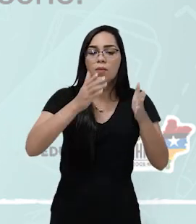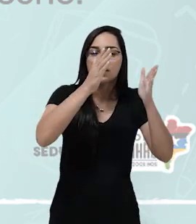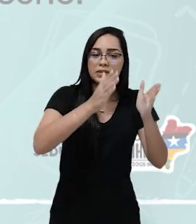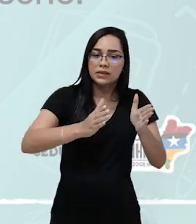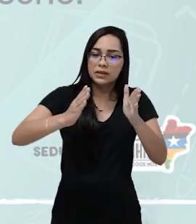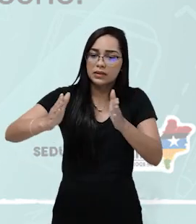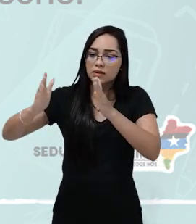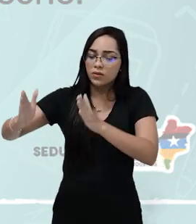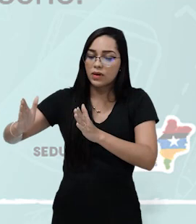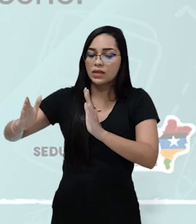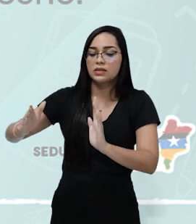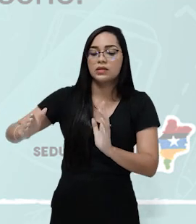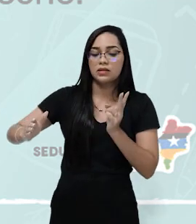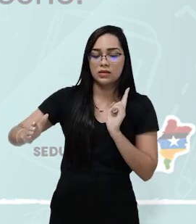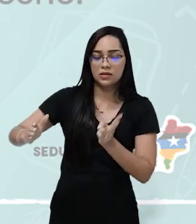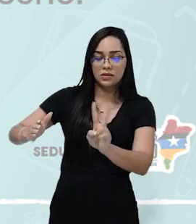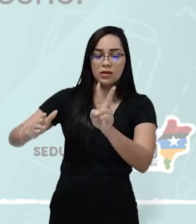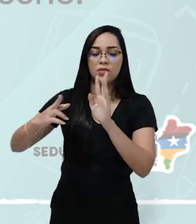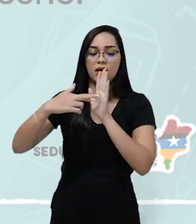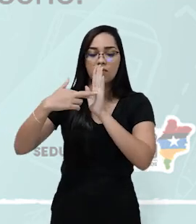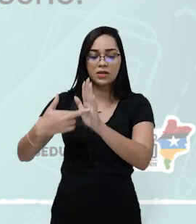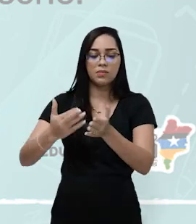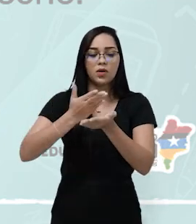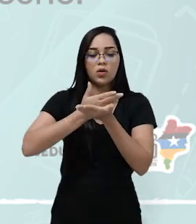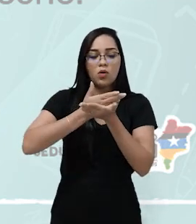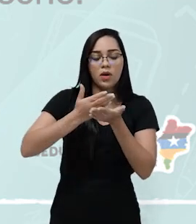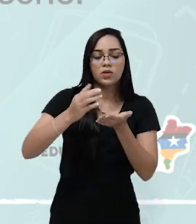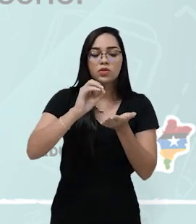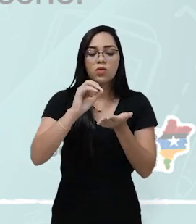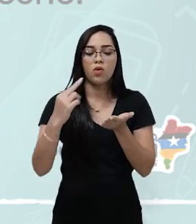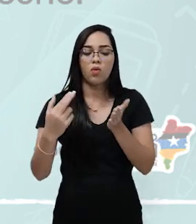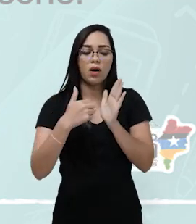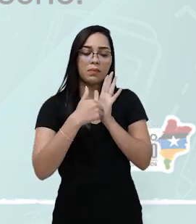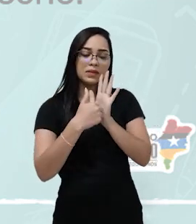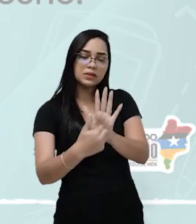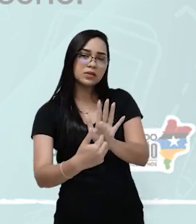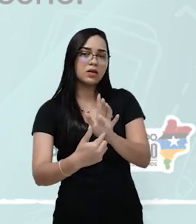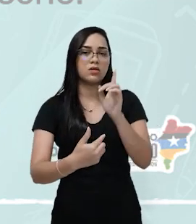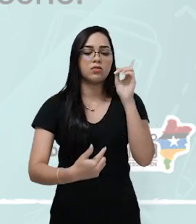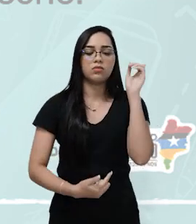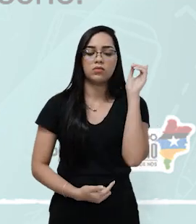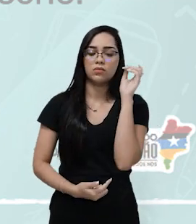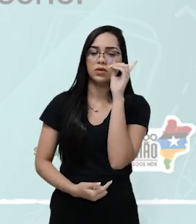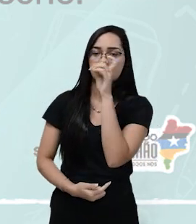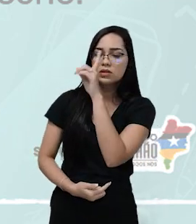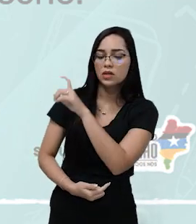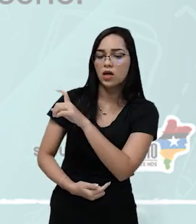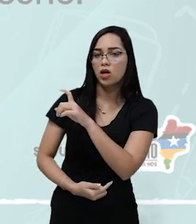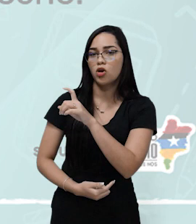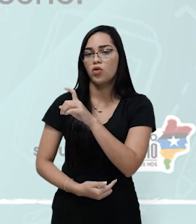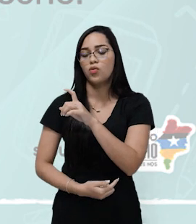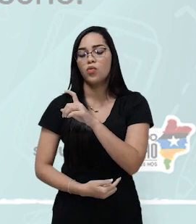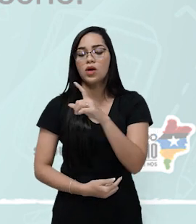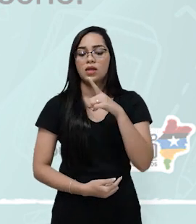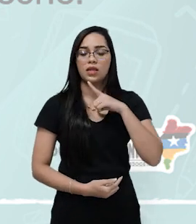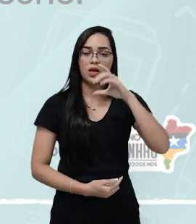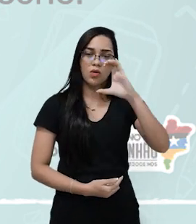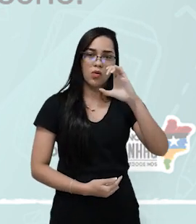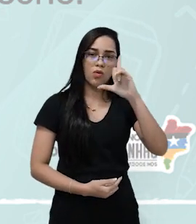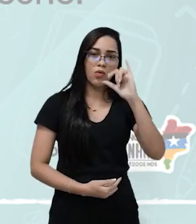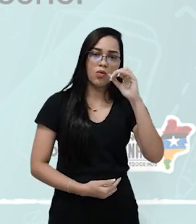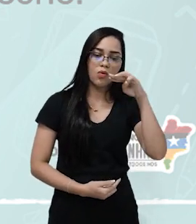ocorre em um determinado lugar, dispostos em uma sequência linear, representada pela introdução ou